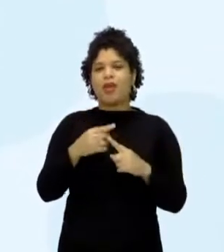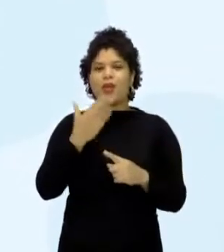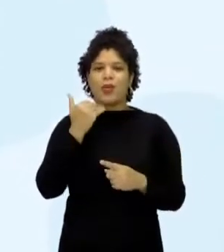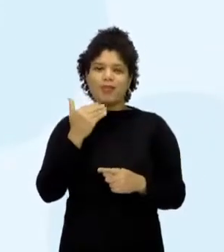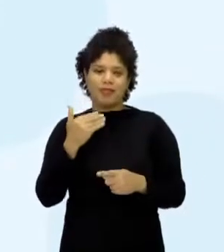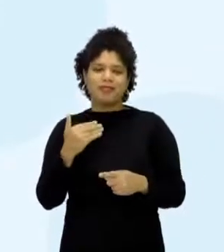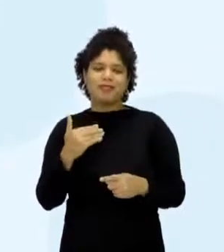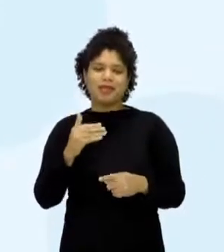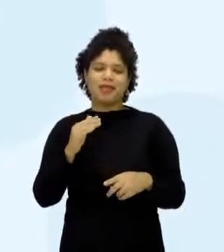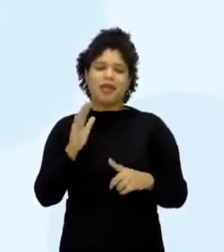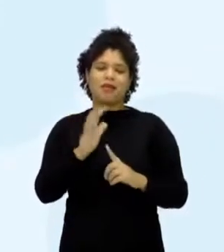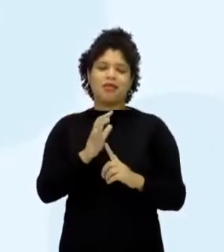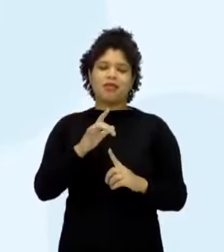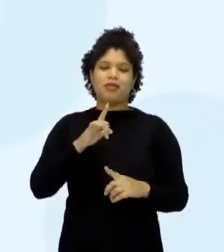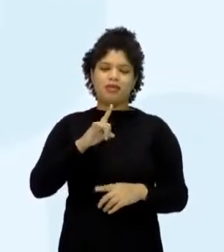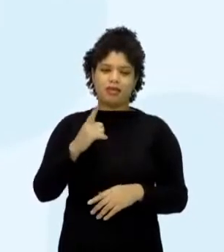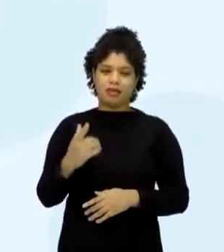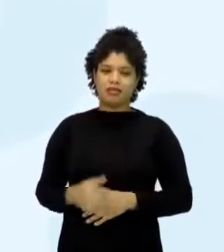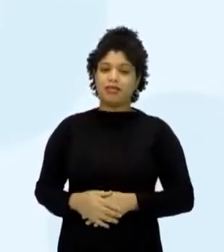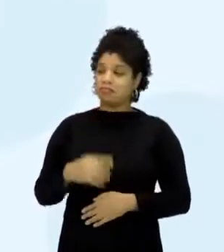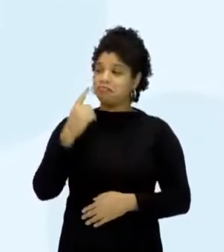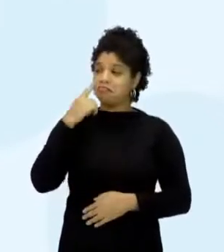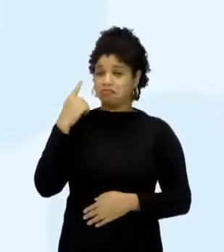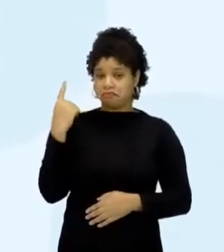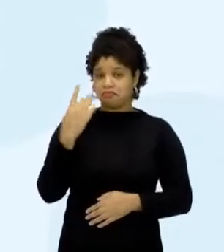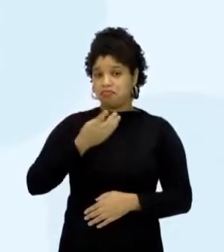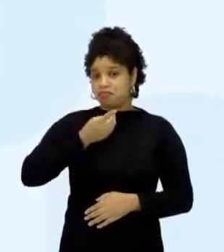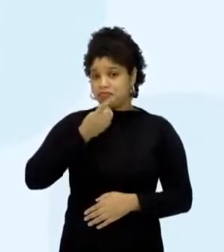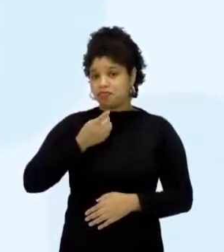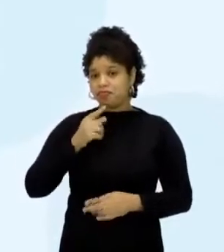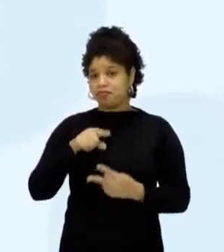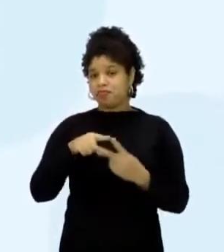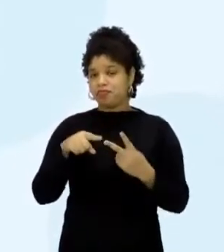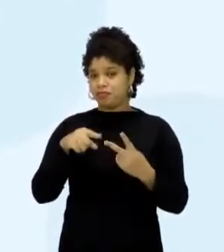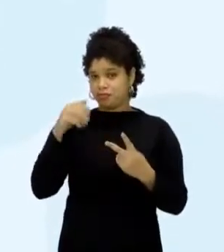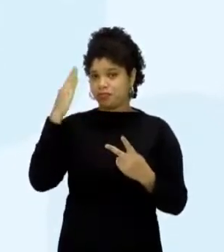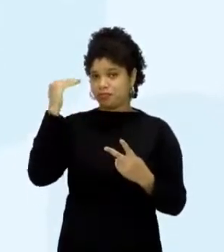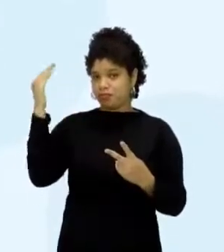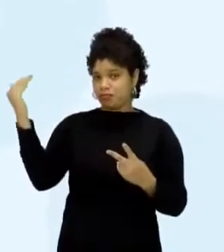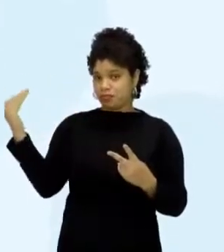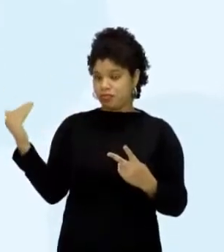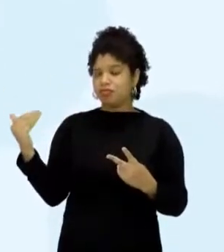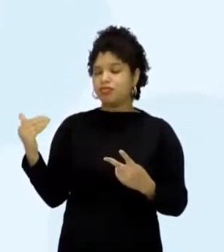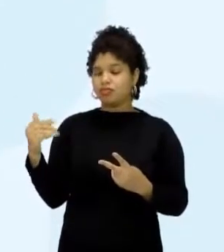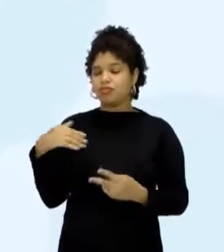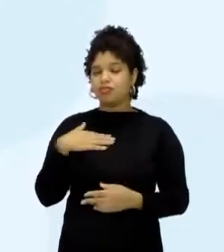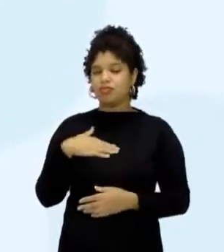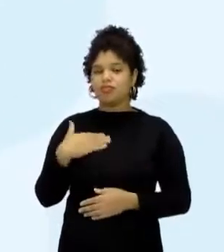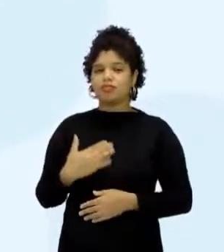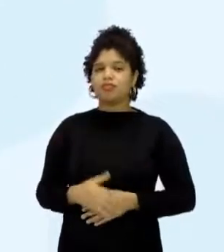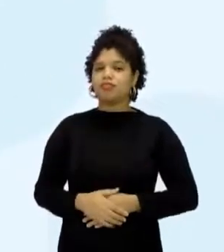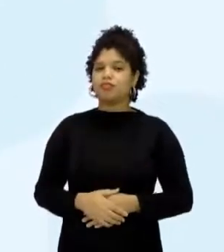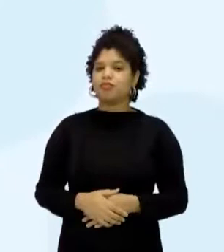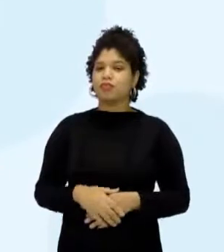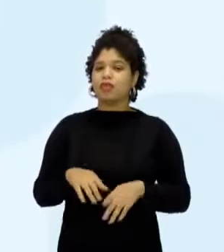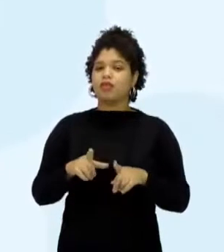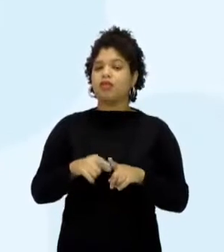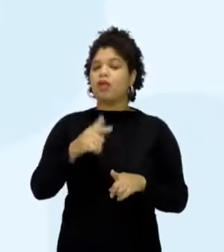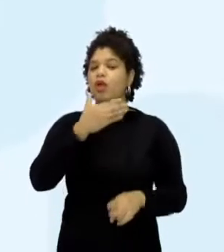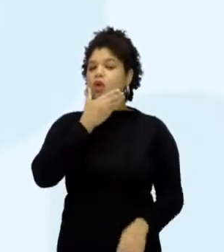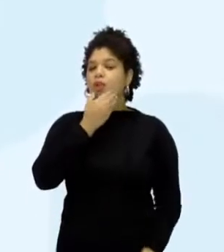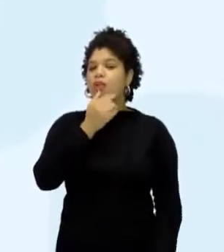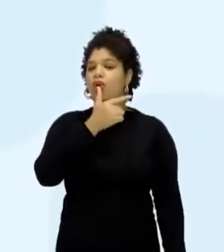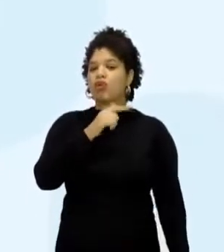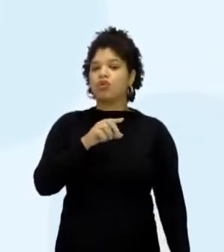ele leva em consideração também os trabalhos de Malthus. E tem também as contribuições aí do trabalho de